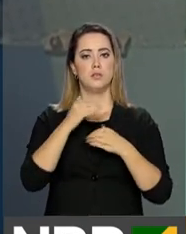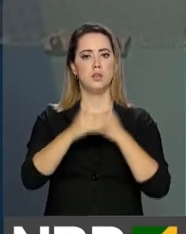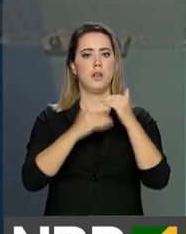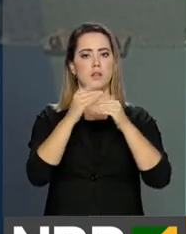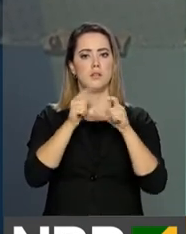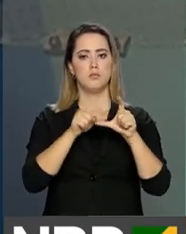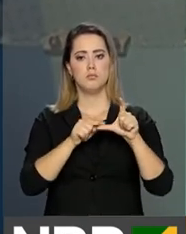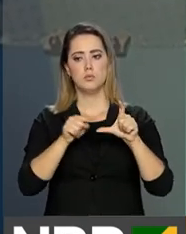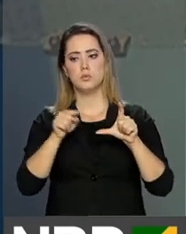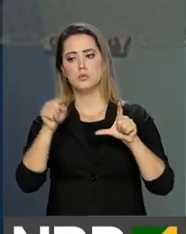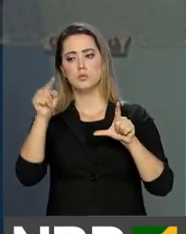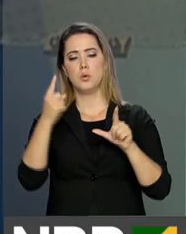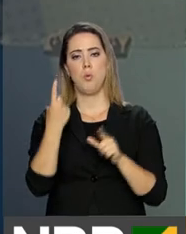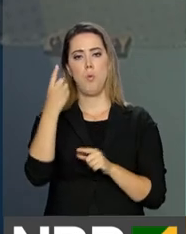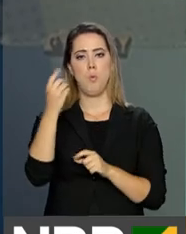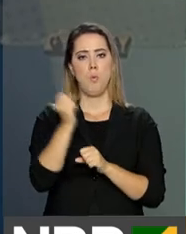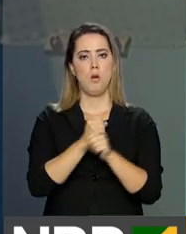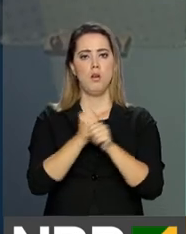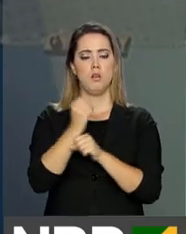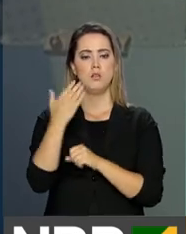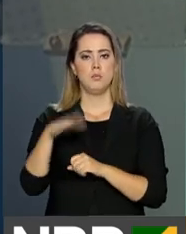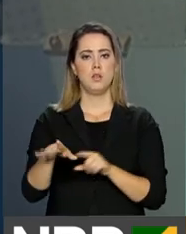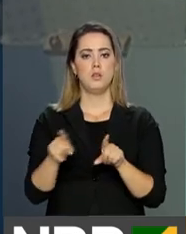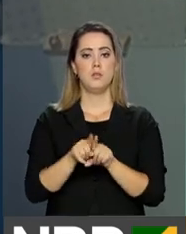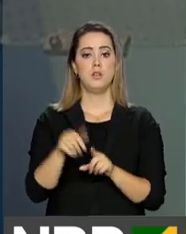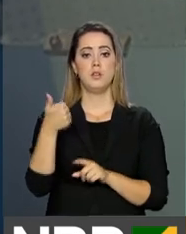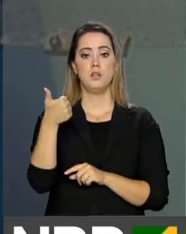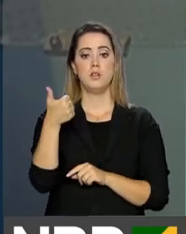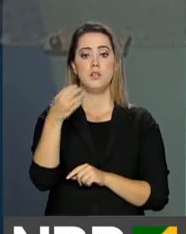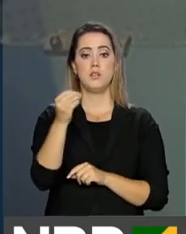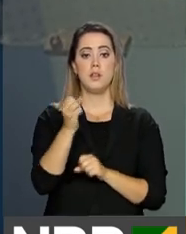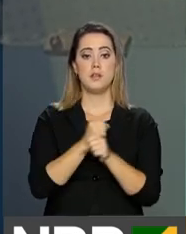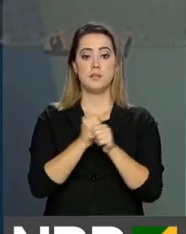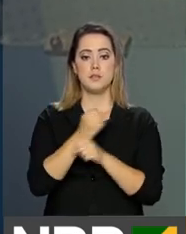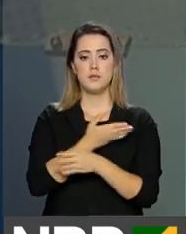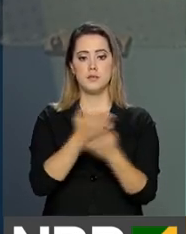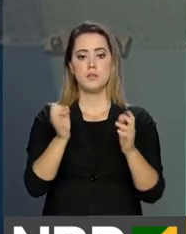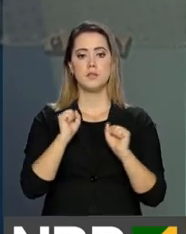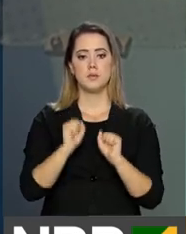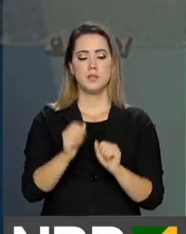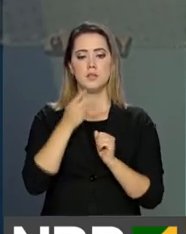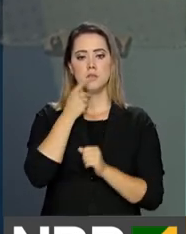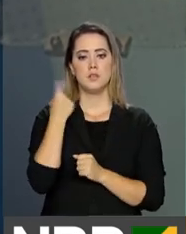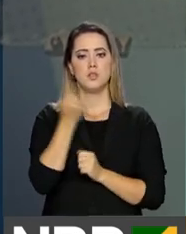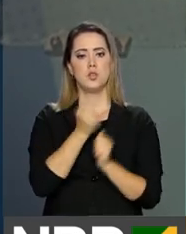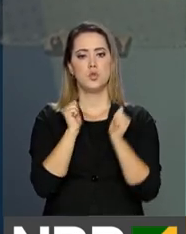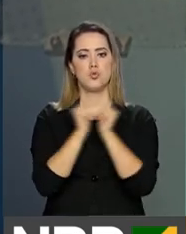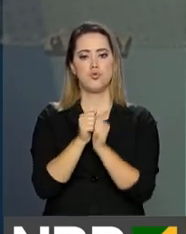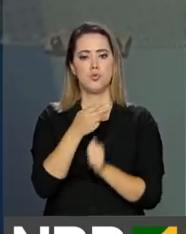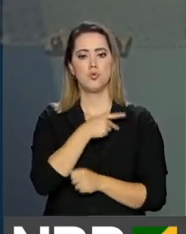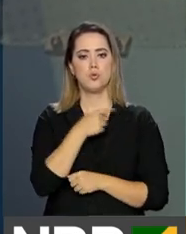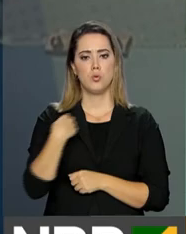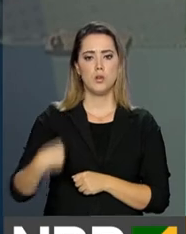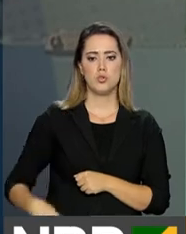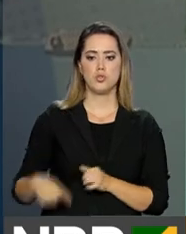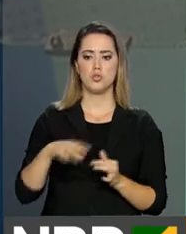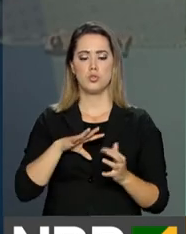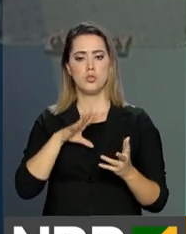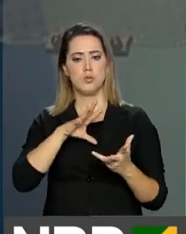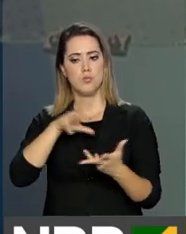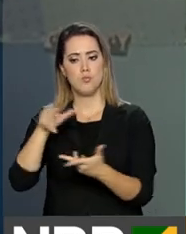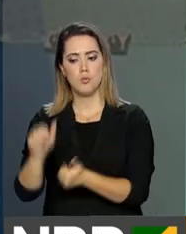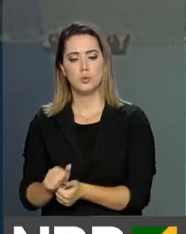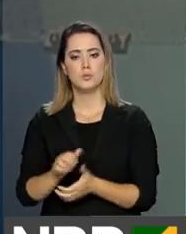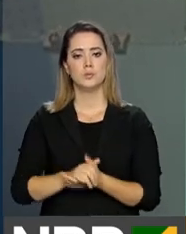crescer daqui um ano e meio e que daqui 10 anos os senhores possam dizer: nós estamos disputando com a China o mercado internacional do